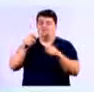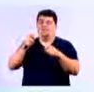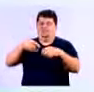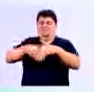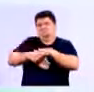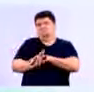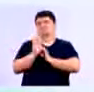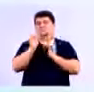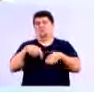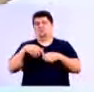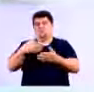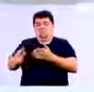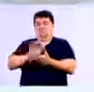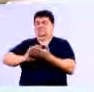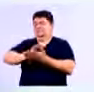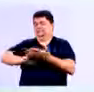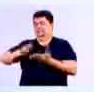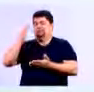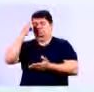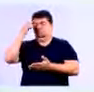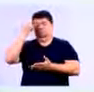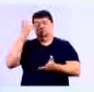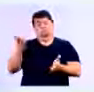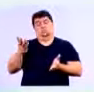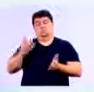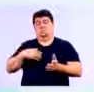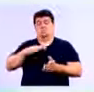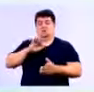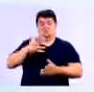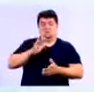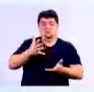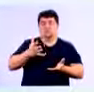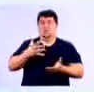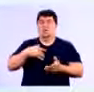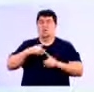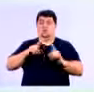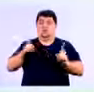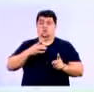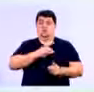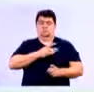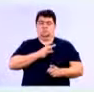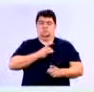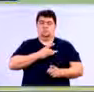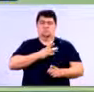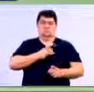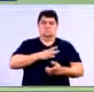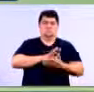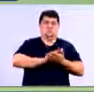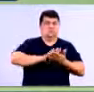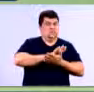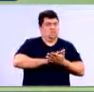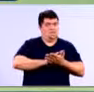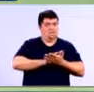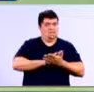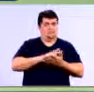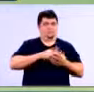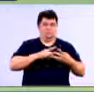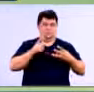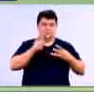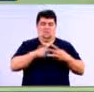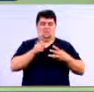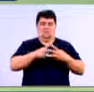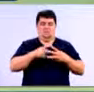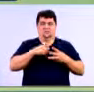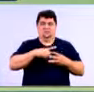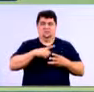pequeno, mas você é moderado, você não quer correr risco nenhum, um perfil seu de investidor. Já tendente ao